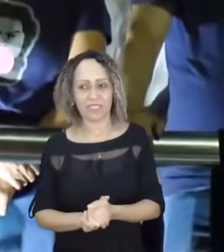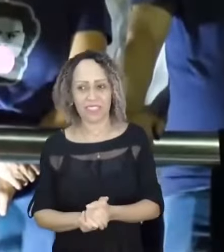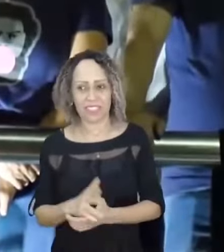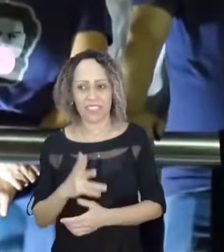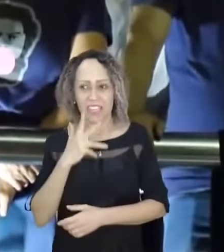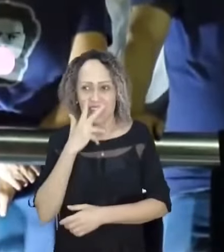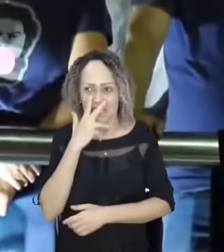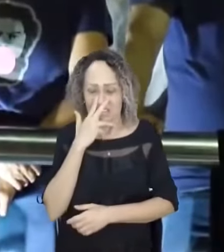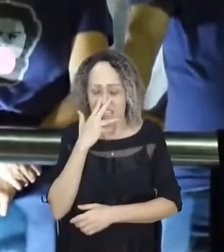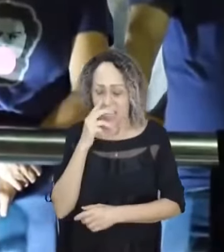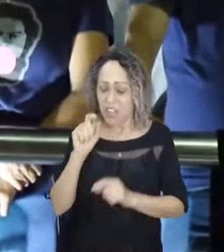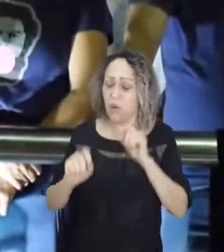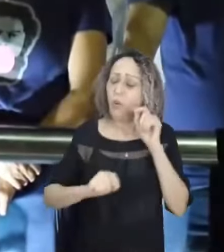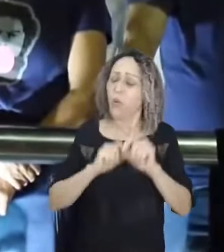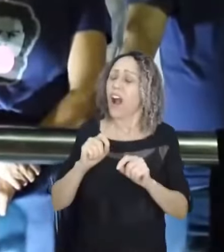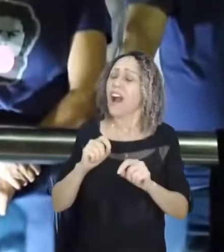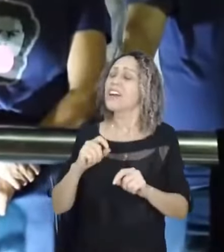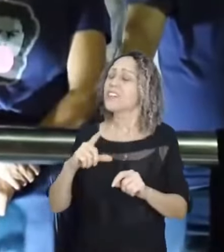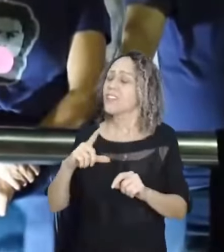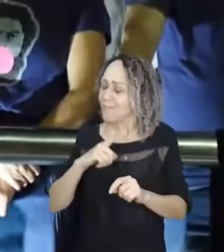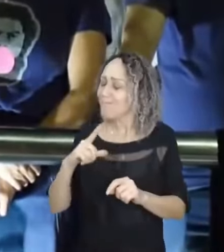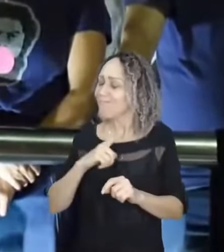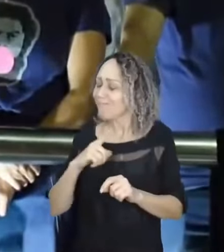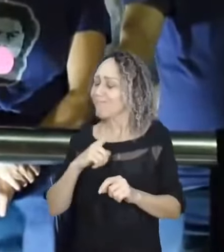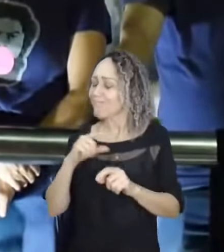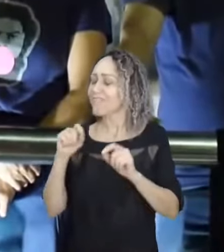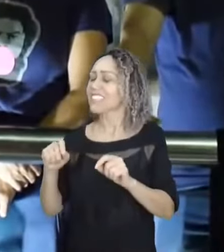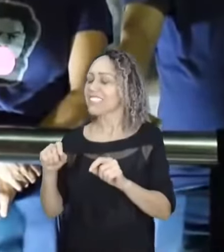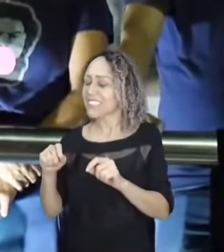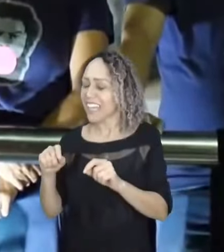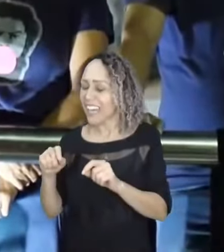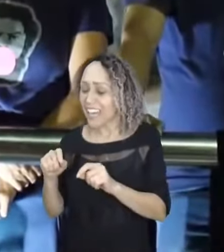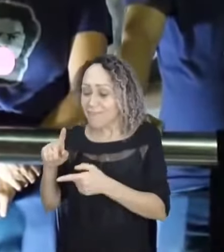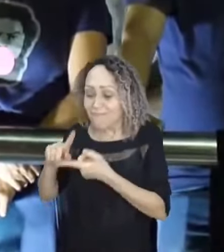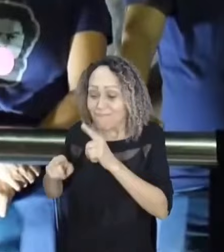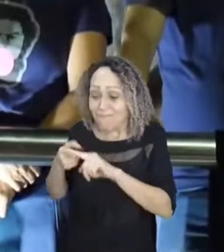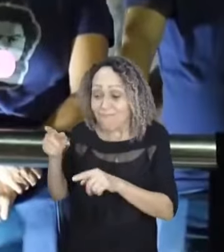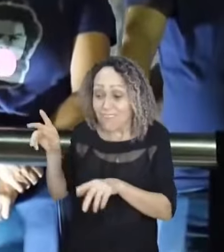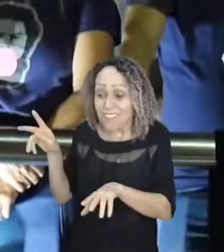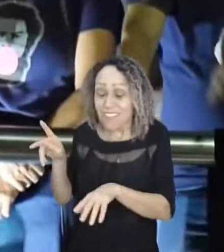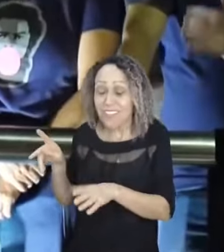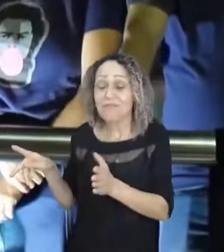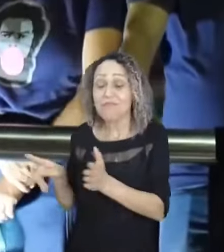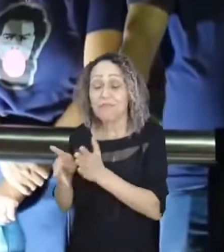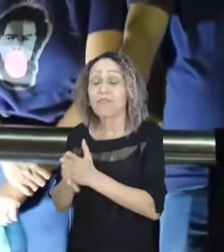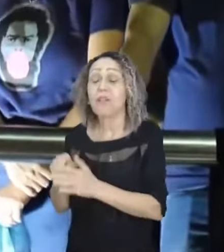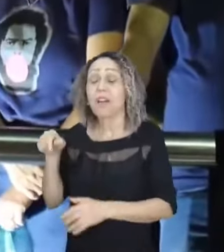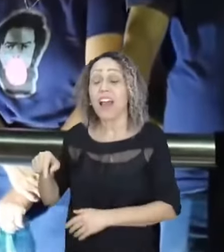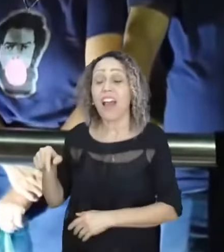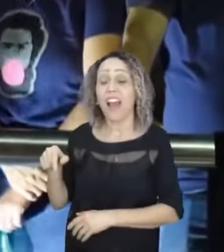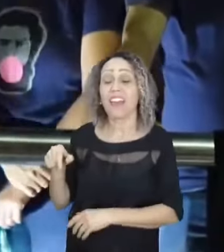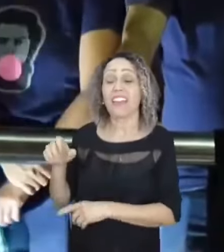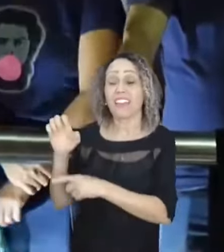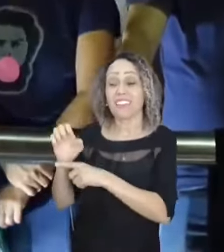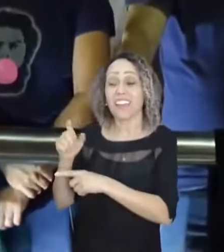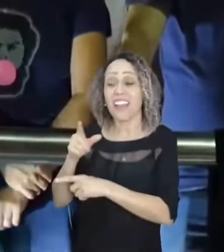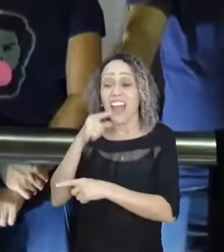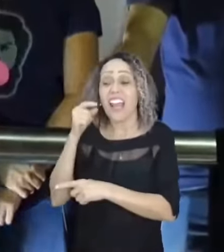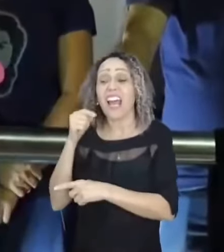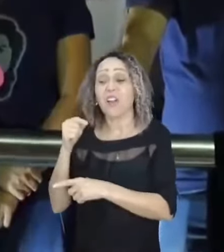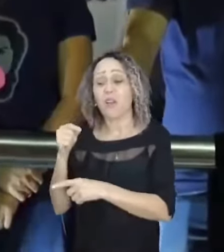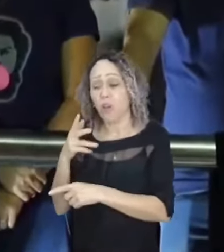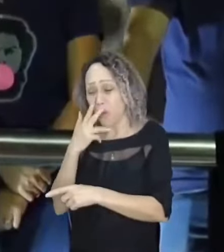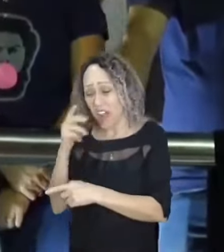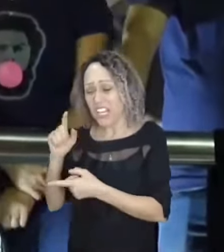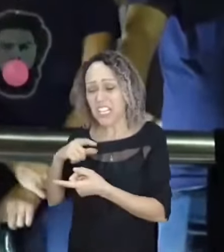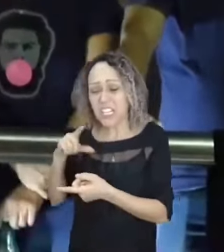à oposição, que não gosta do governo progressista, que quer evitar que você continue as obras tão importantes